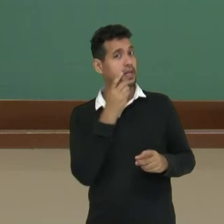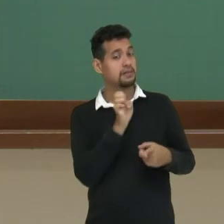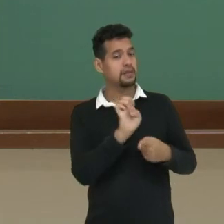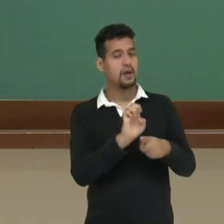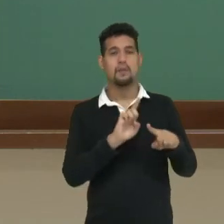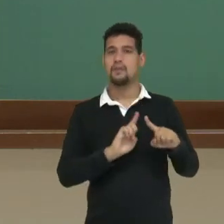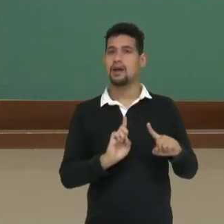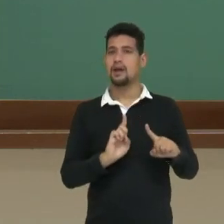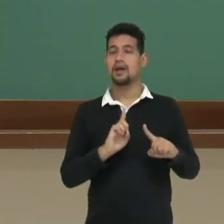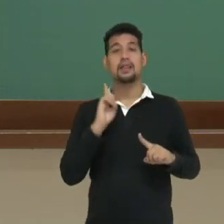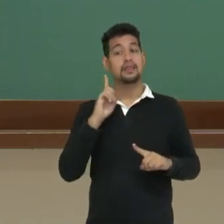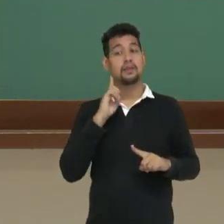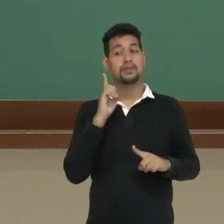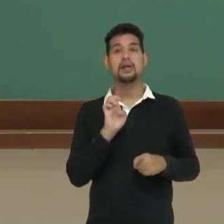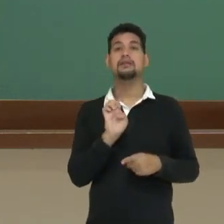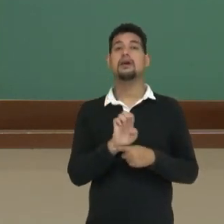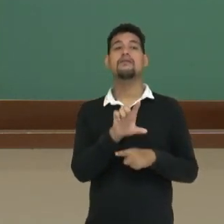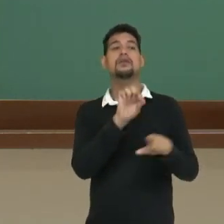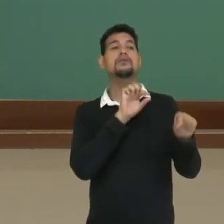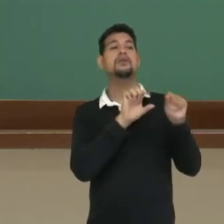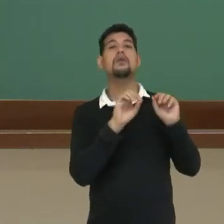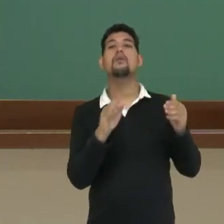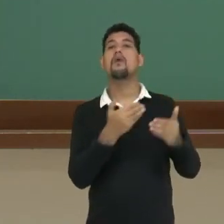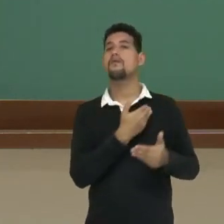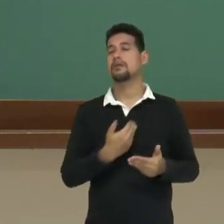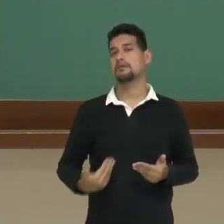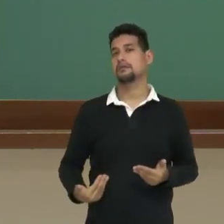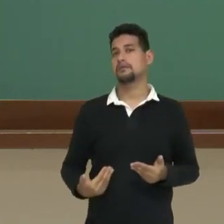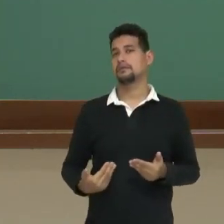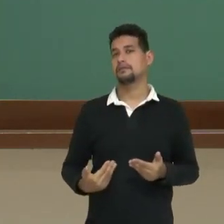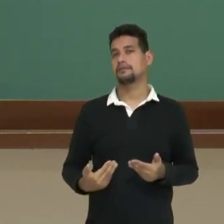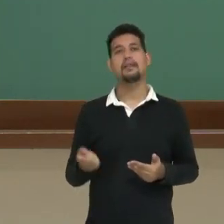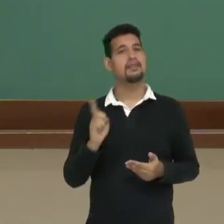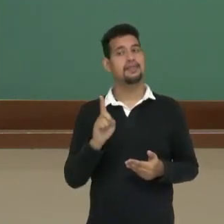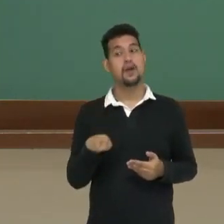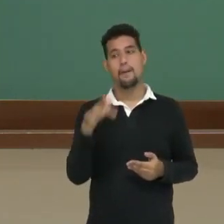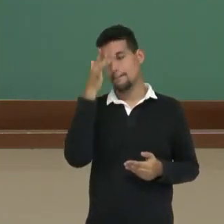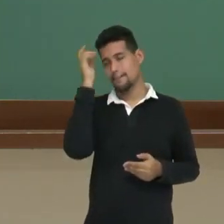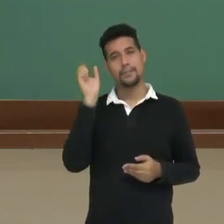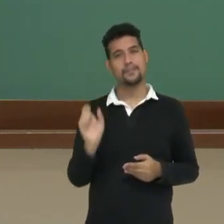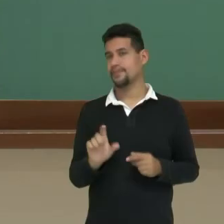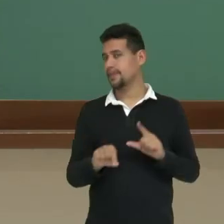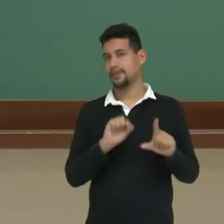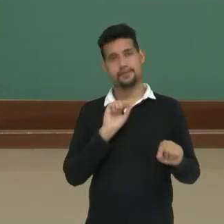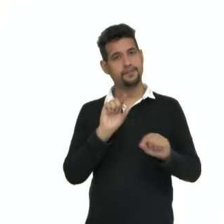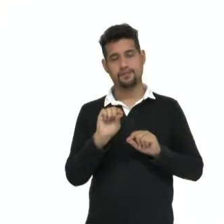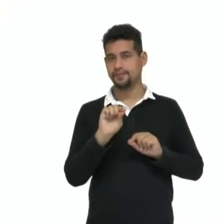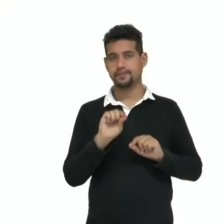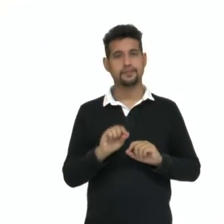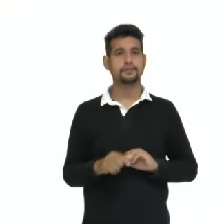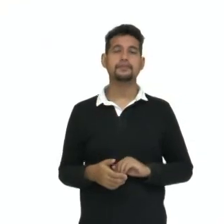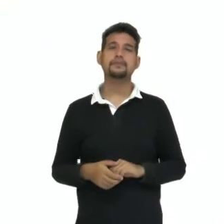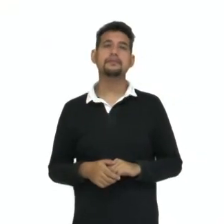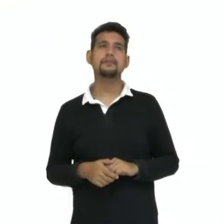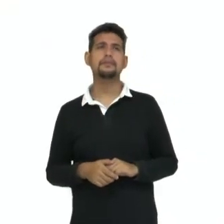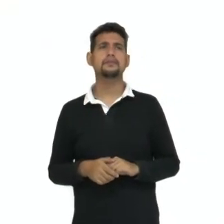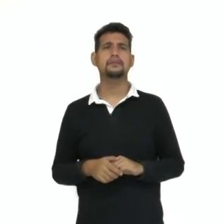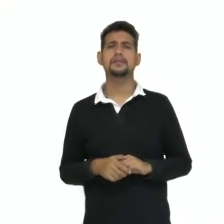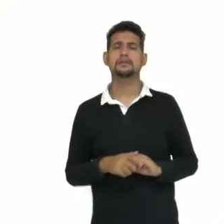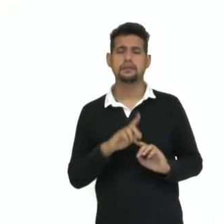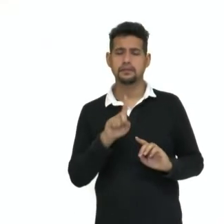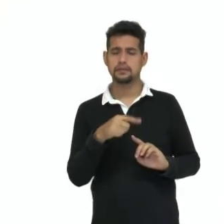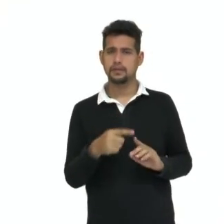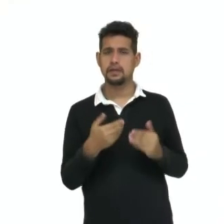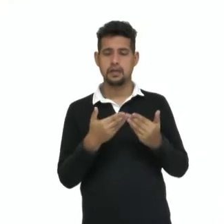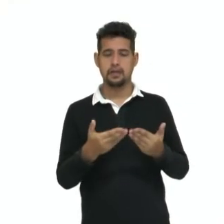era o deputado estadual que ia escolher o governador, não o cidadão daquele estado. Na sequência, ele reabriu